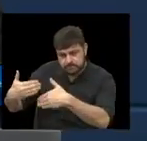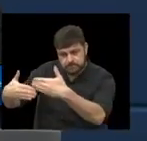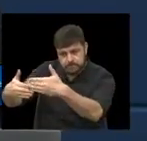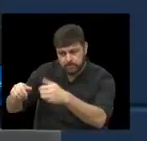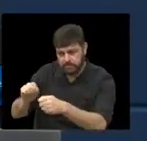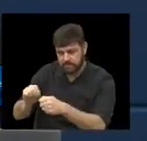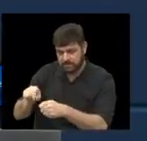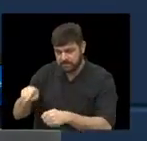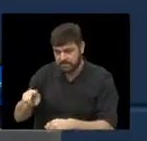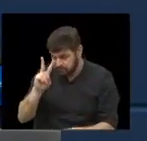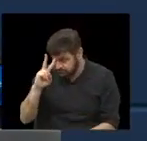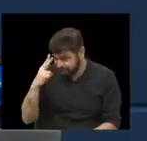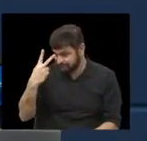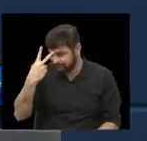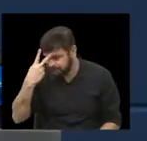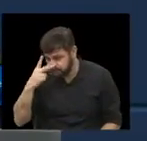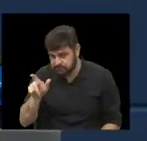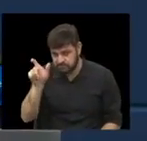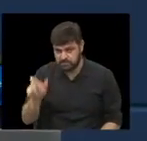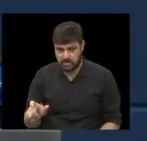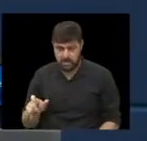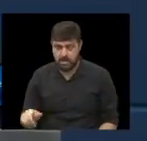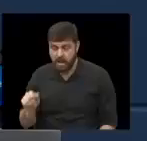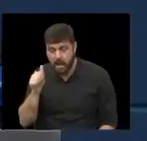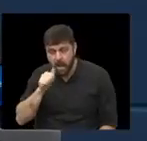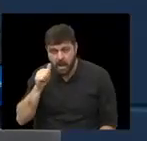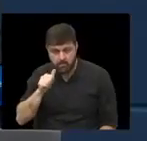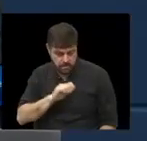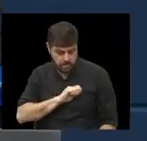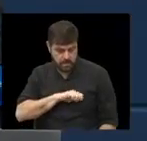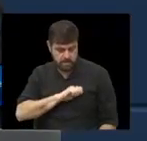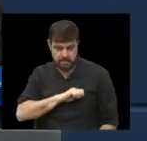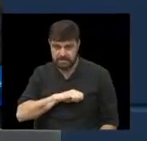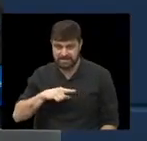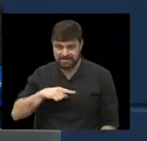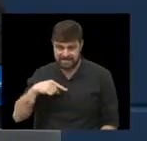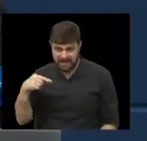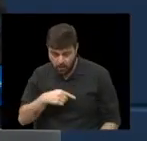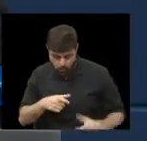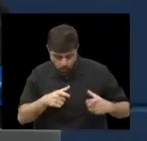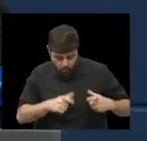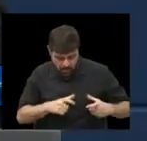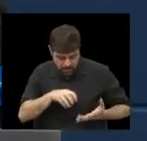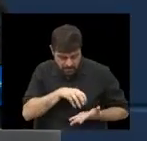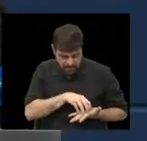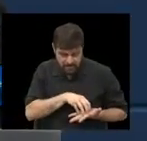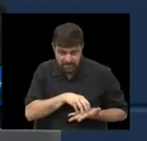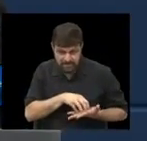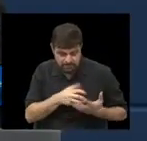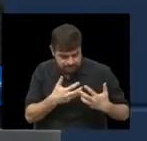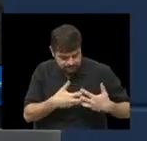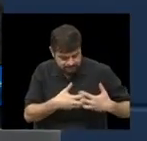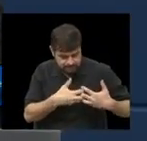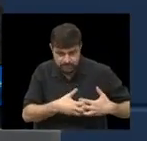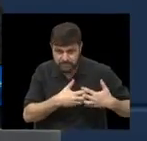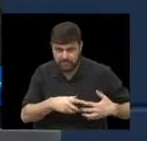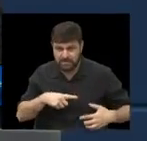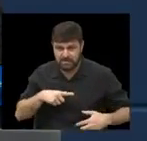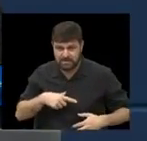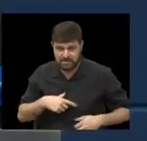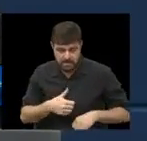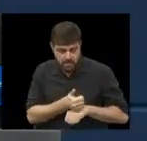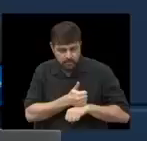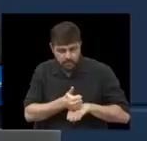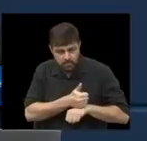mudança da concepção da delegacia da mulher e que a gente tenha uma delegacia que seja estruturada com recursos humanos,